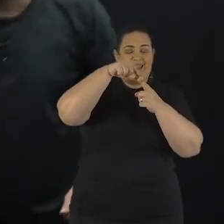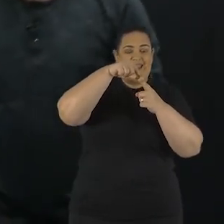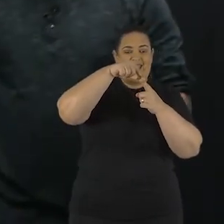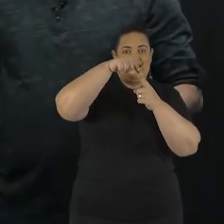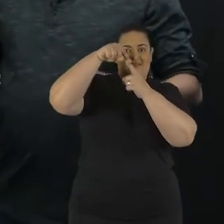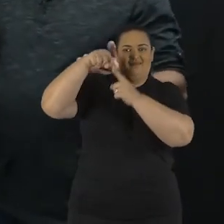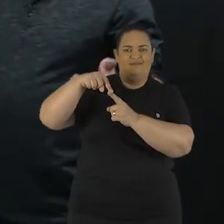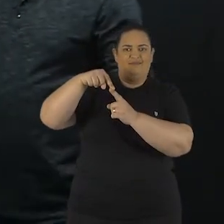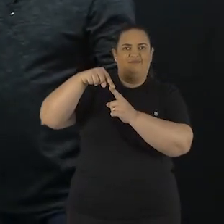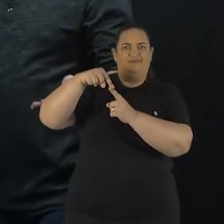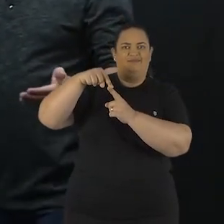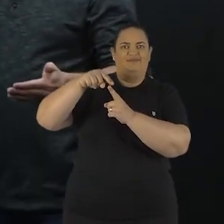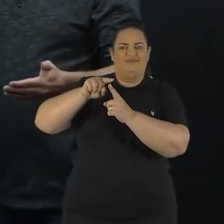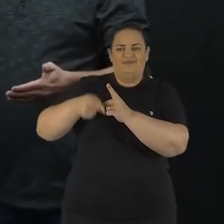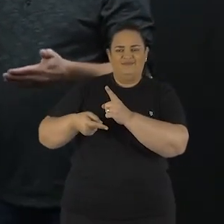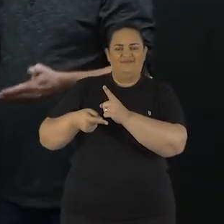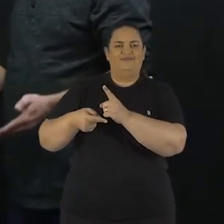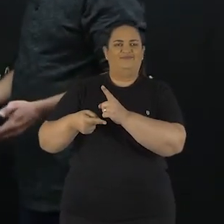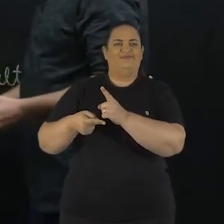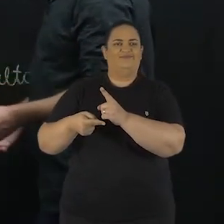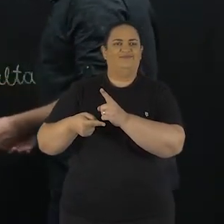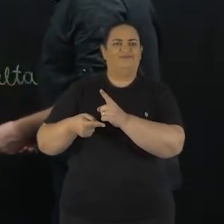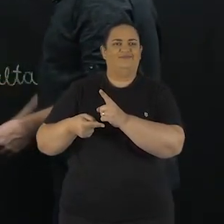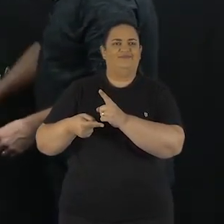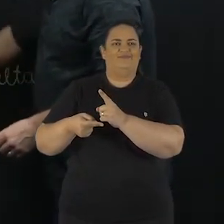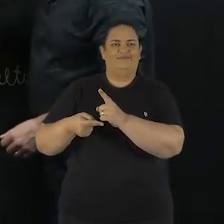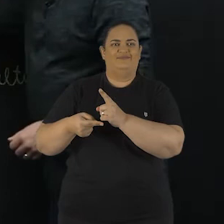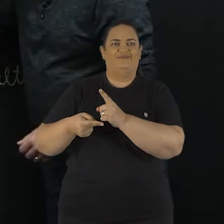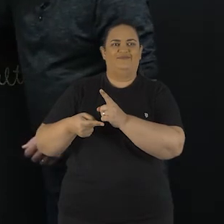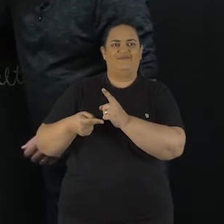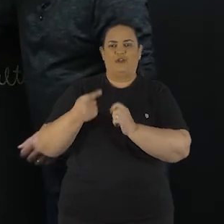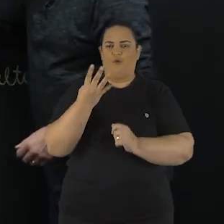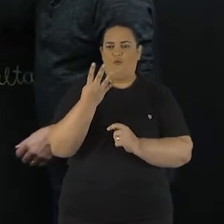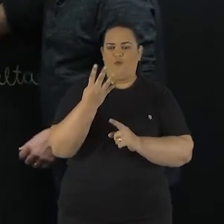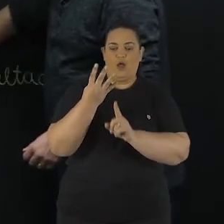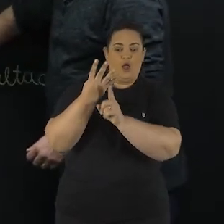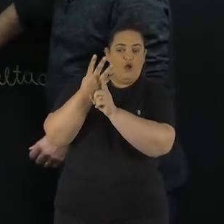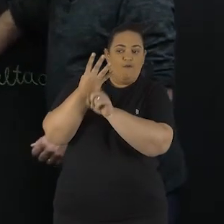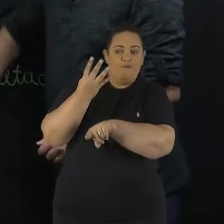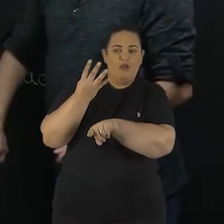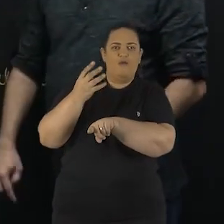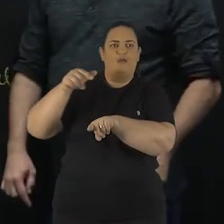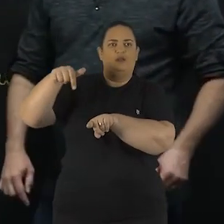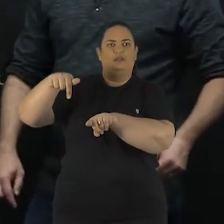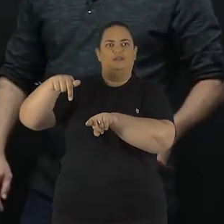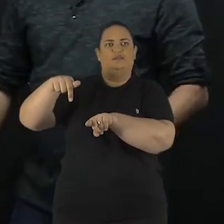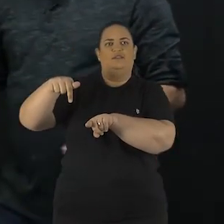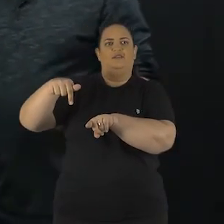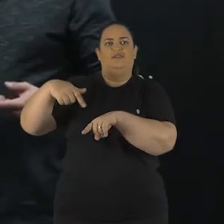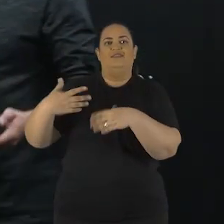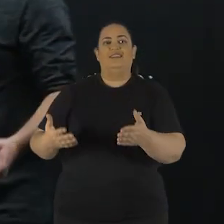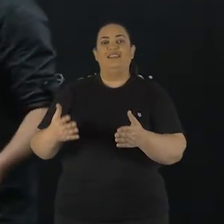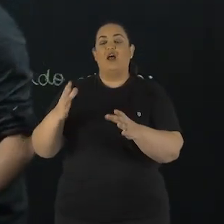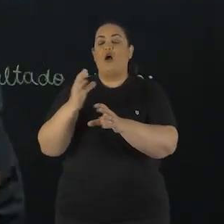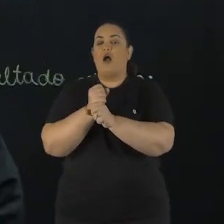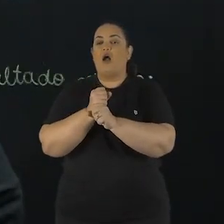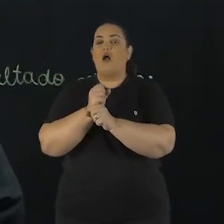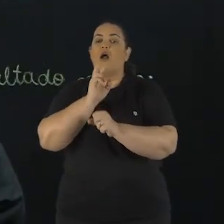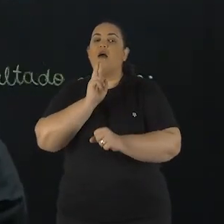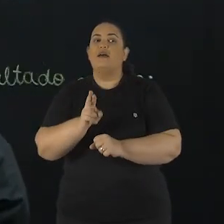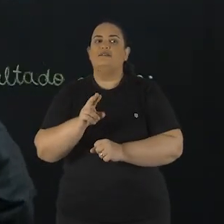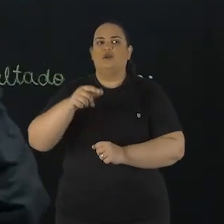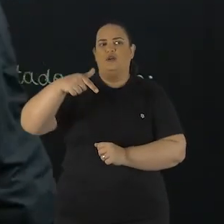4 e o 7. Se ela para entre o 4 e o 7, automaticamente a gente vai ter